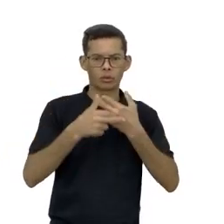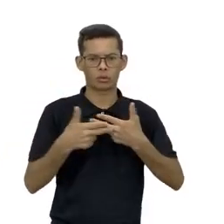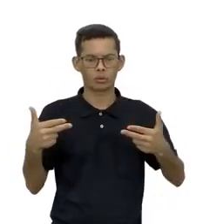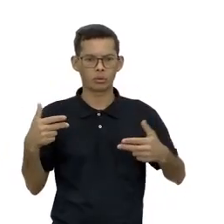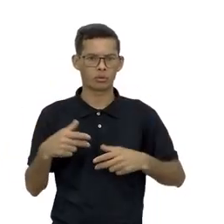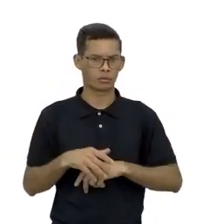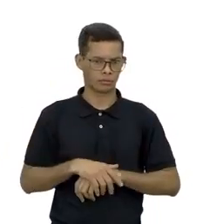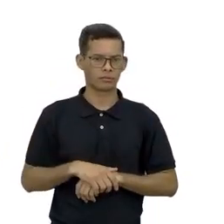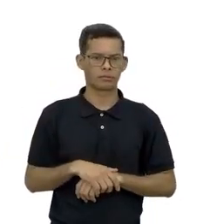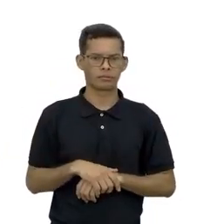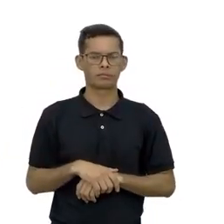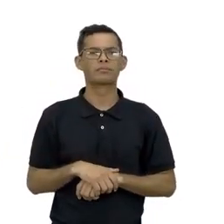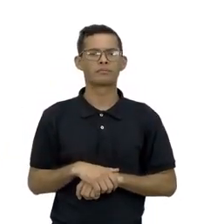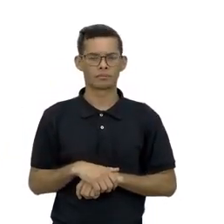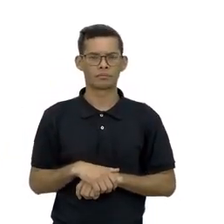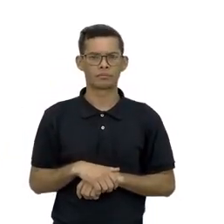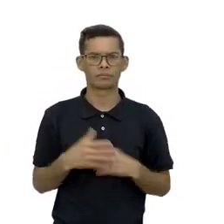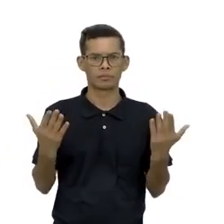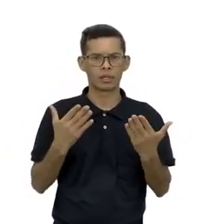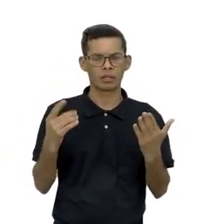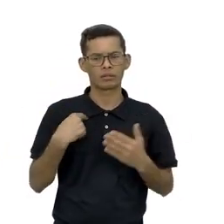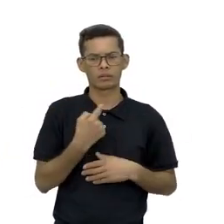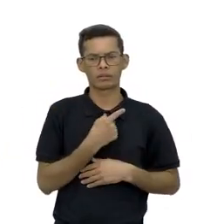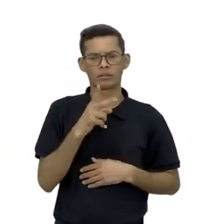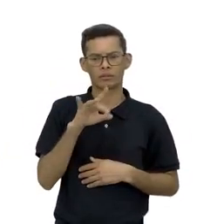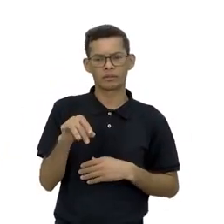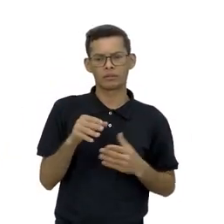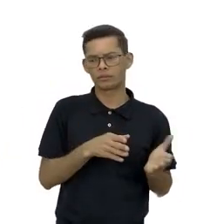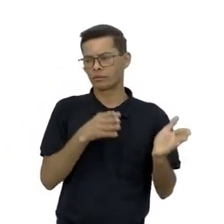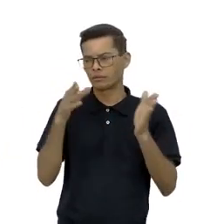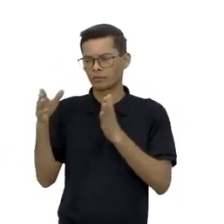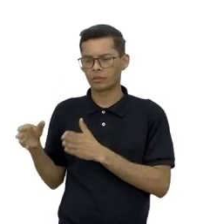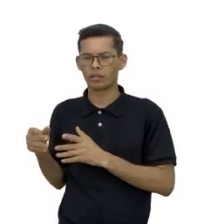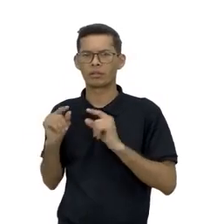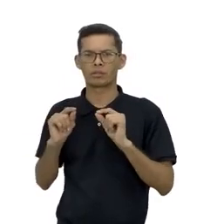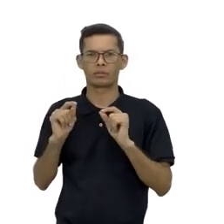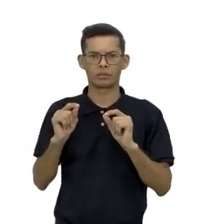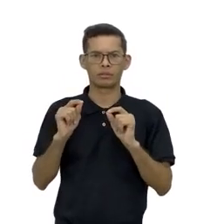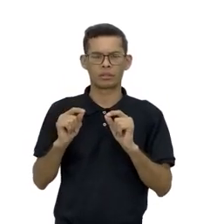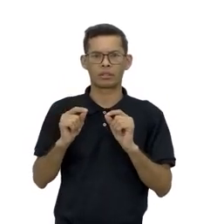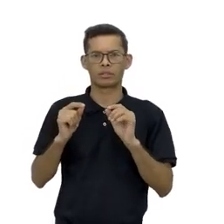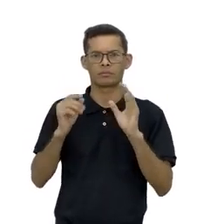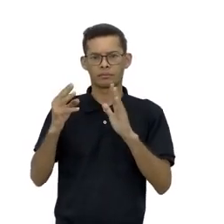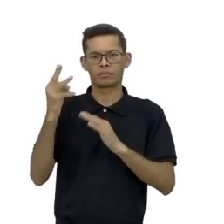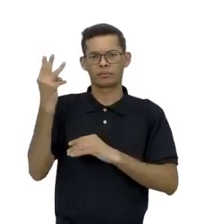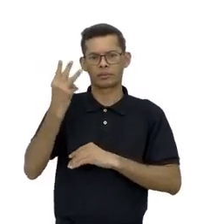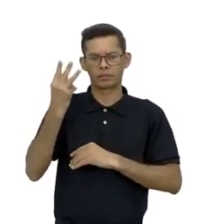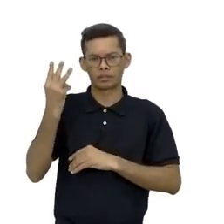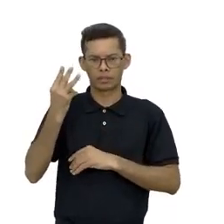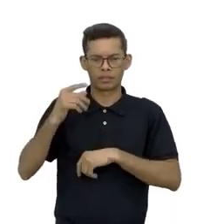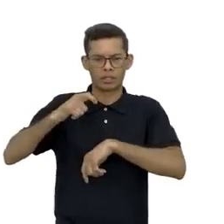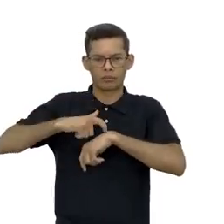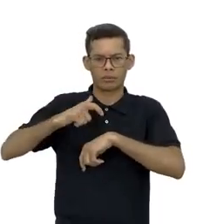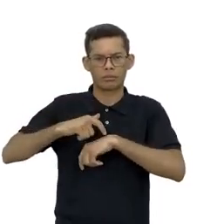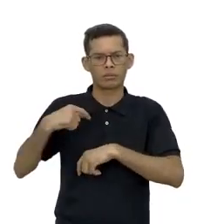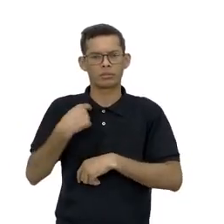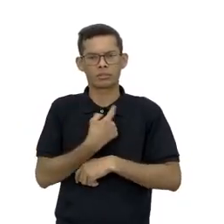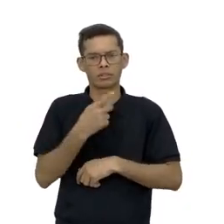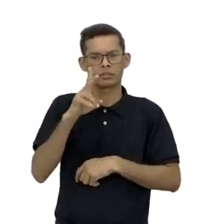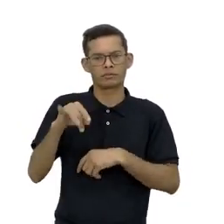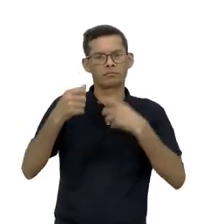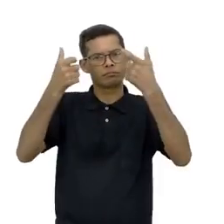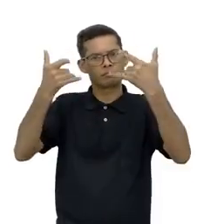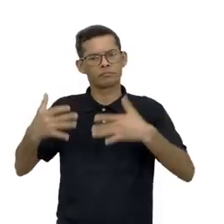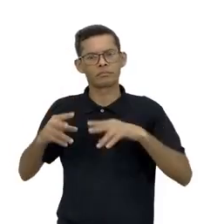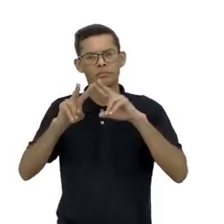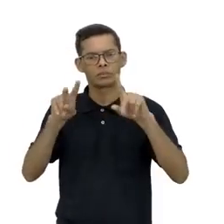nós podemos nos encaminhar para o terceiro e último momento da nossa transmissão, em que trataremos do